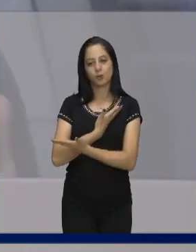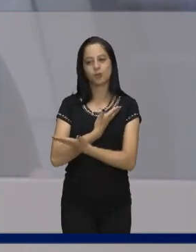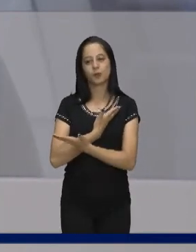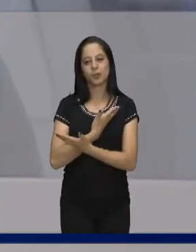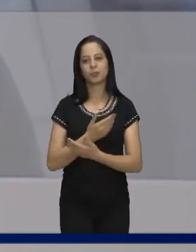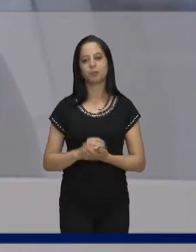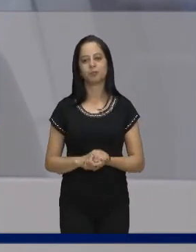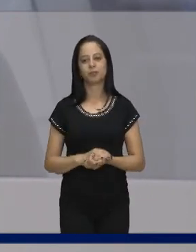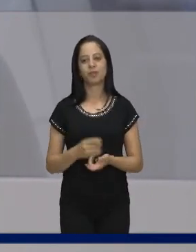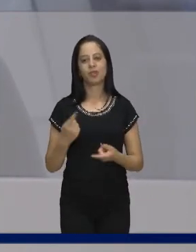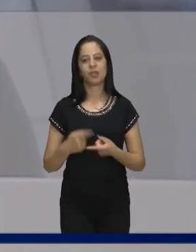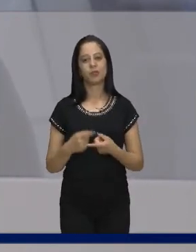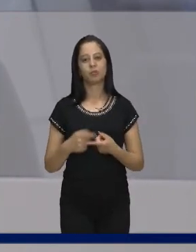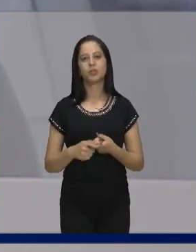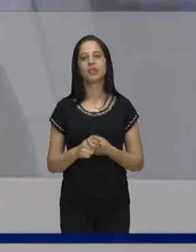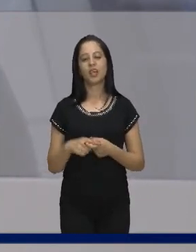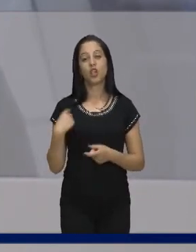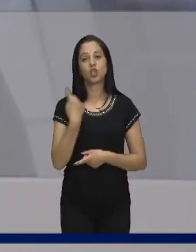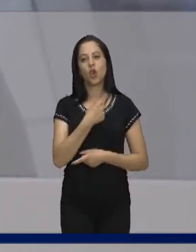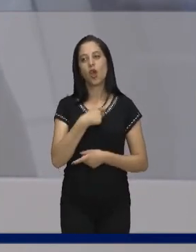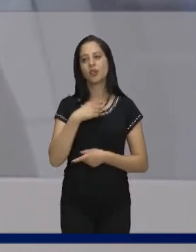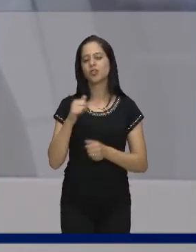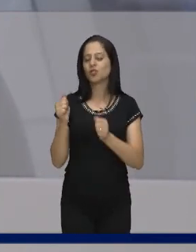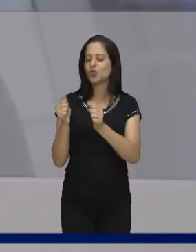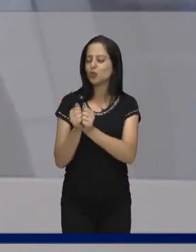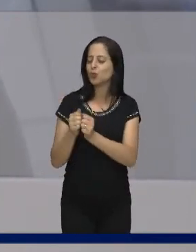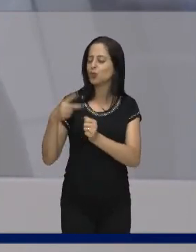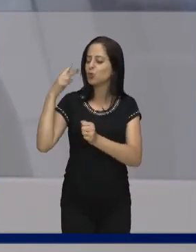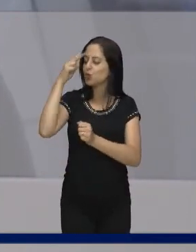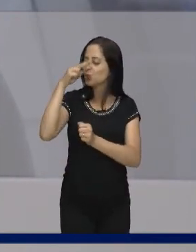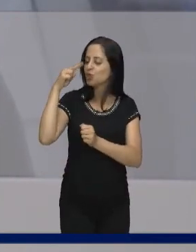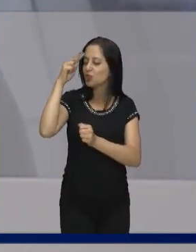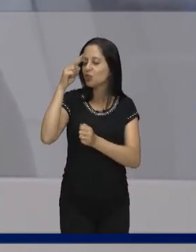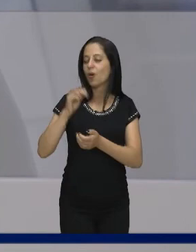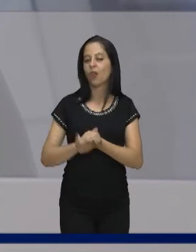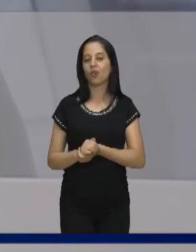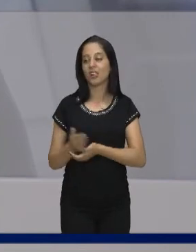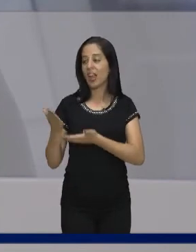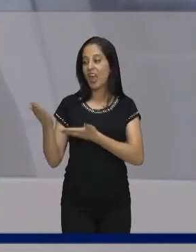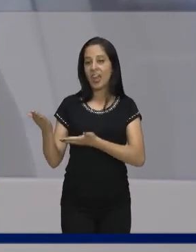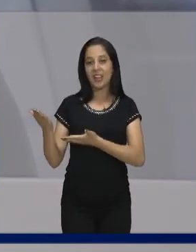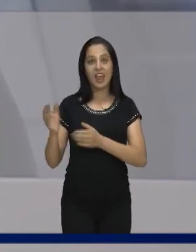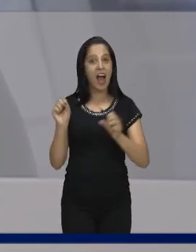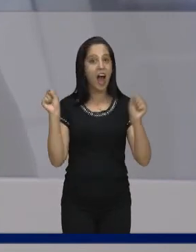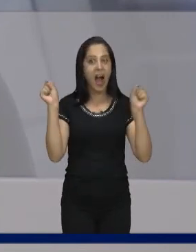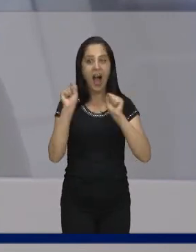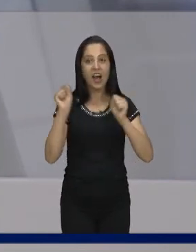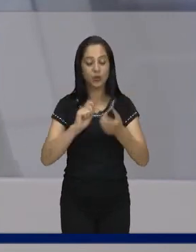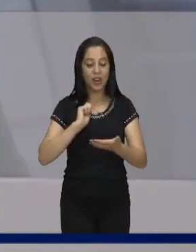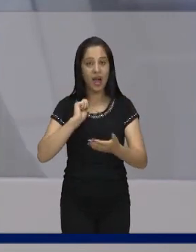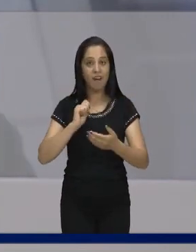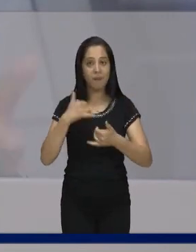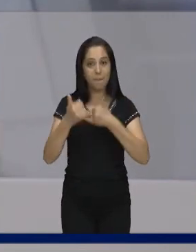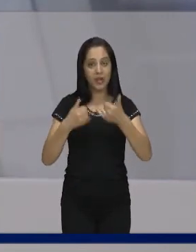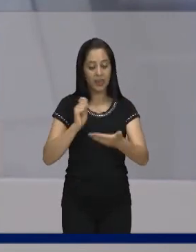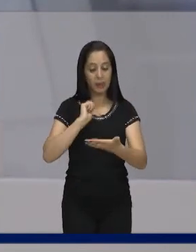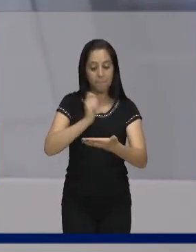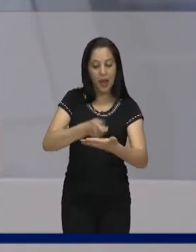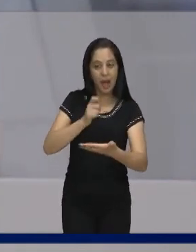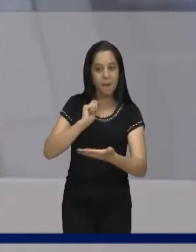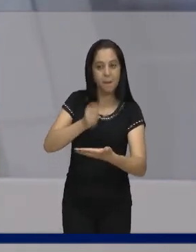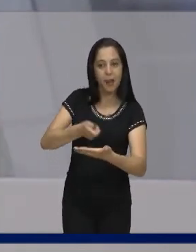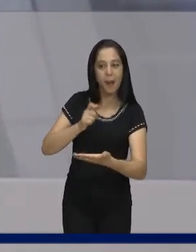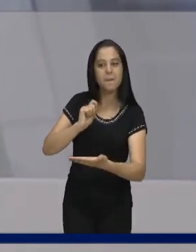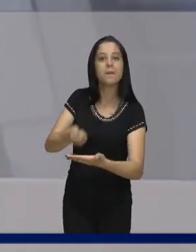Pelas passagens nossas. Então, era um amante do truco, muito frequentador do